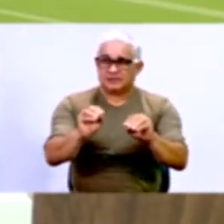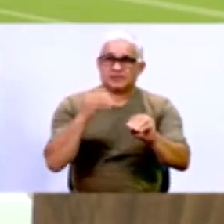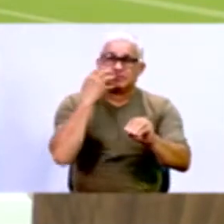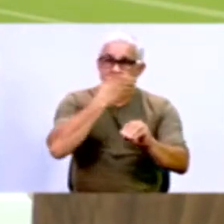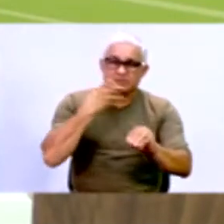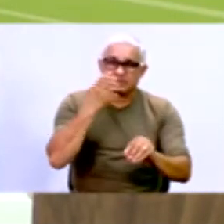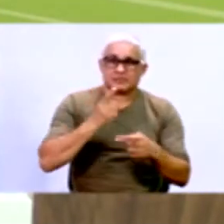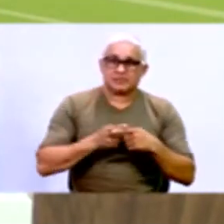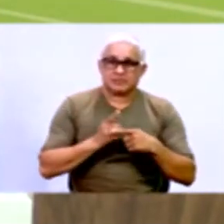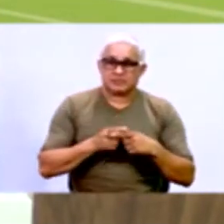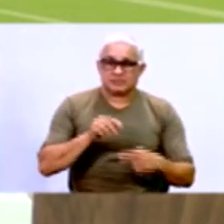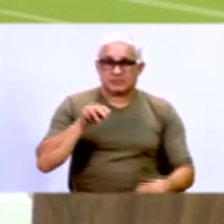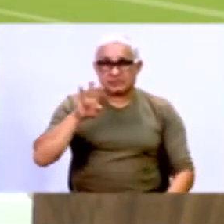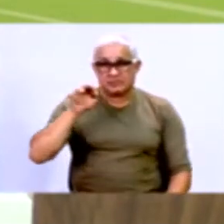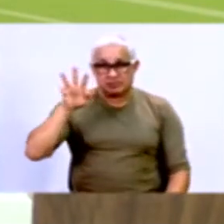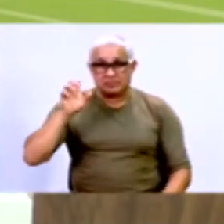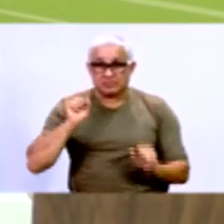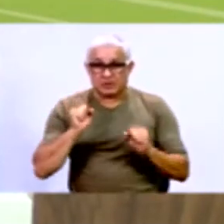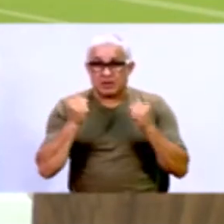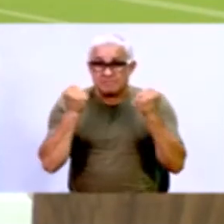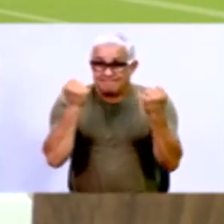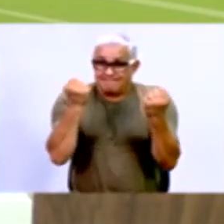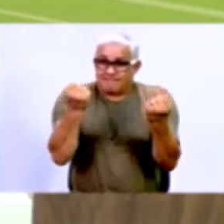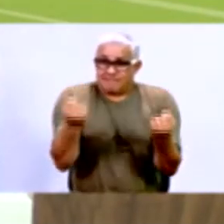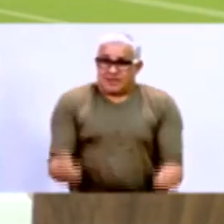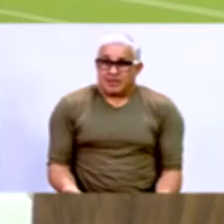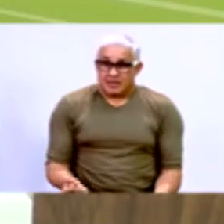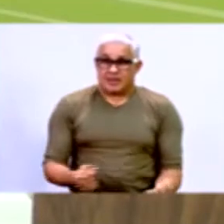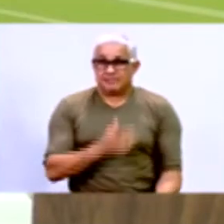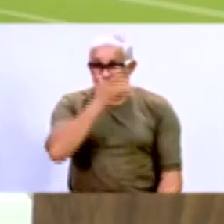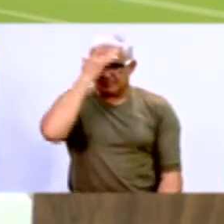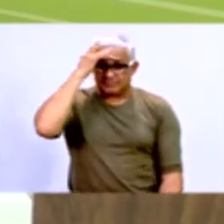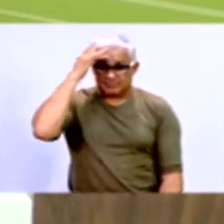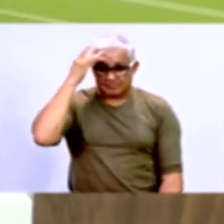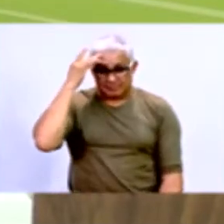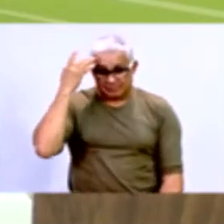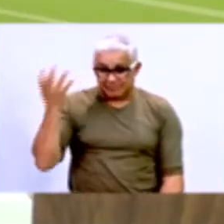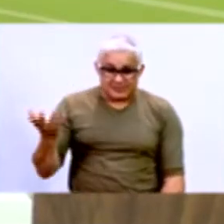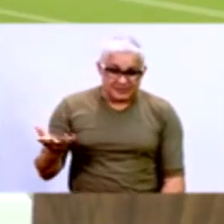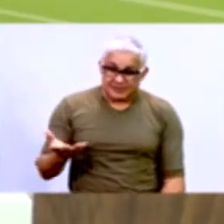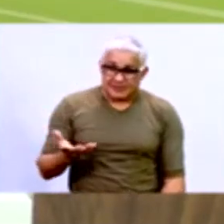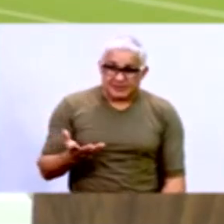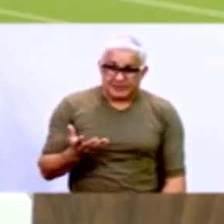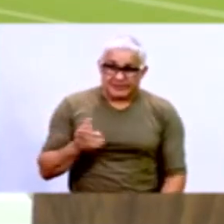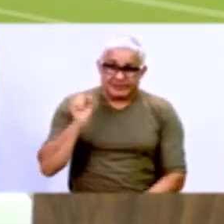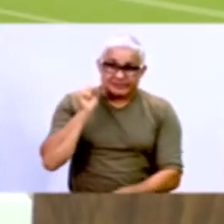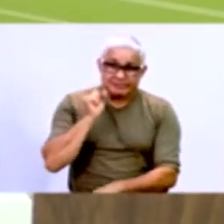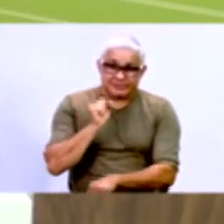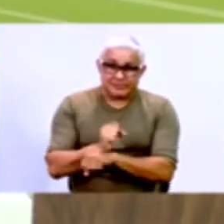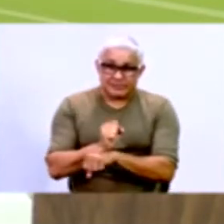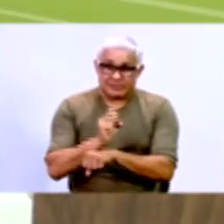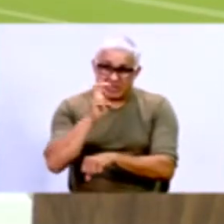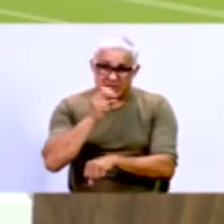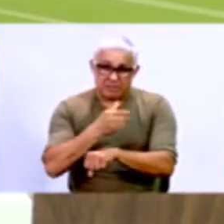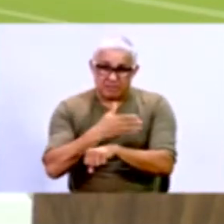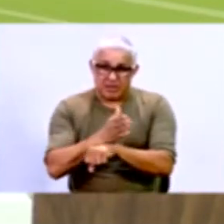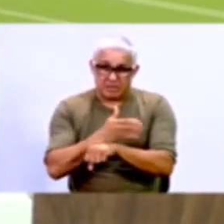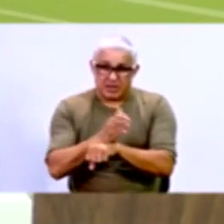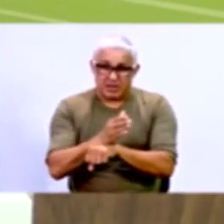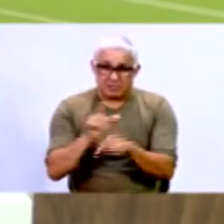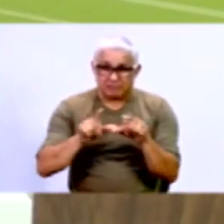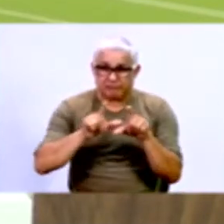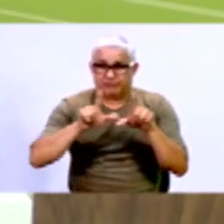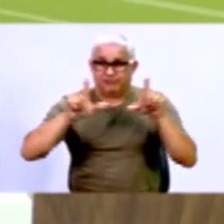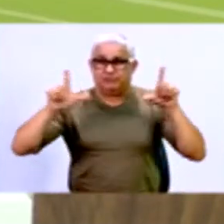música de fundo, porque o site vai ficar pesado, o cara não vai querer esperar 5 minutos para que carregue a página. Então aí é